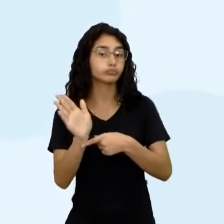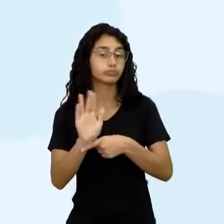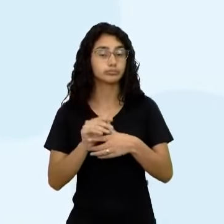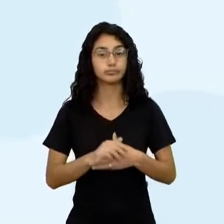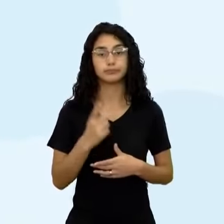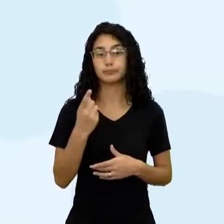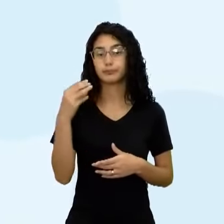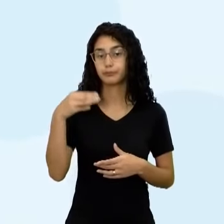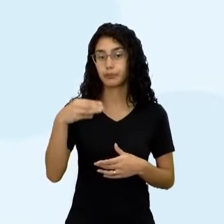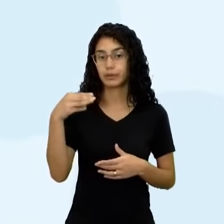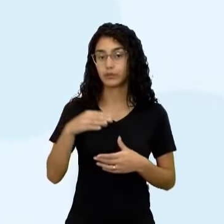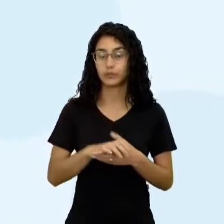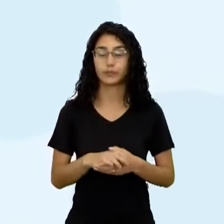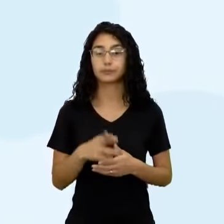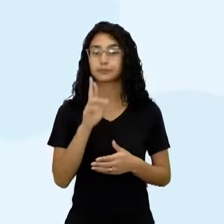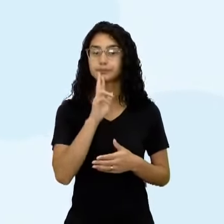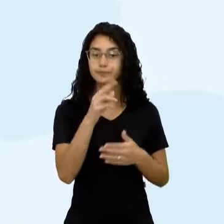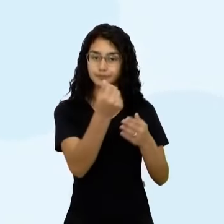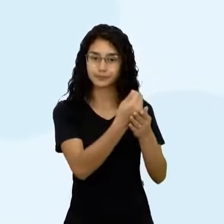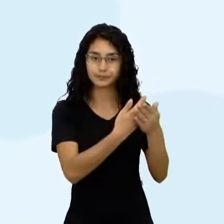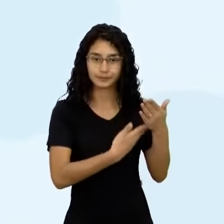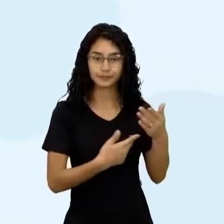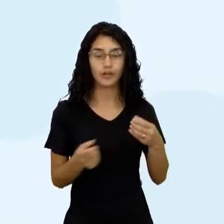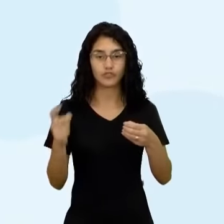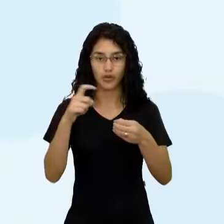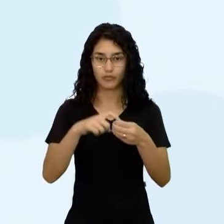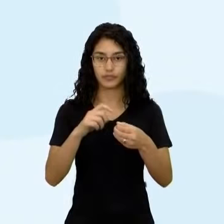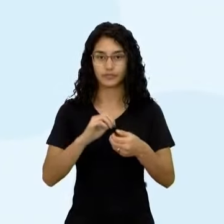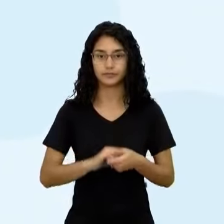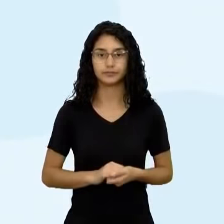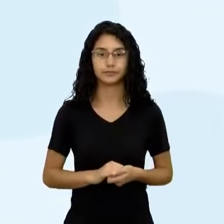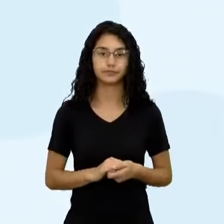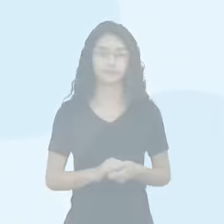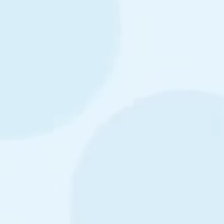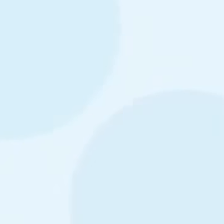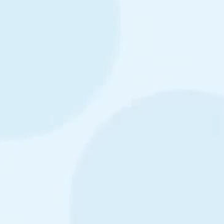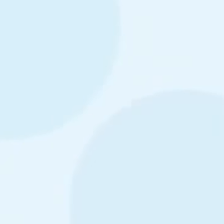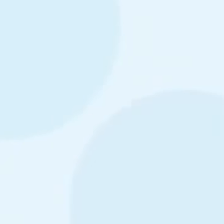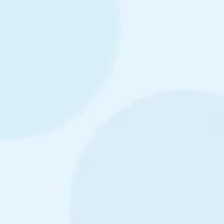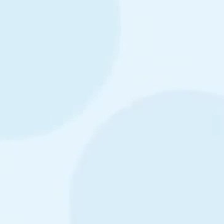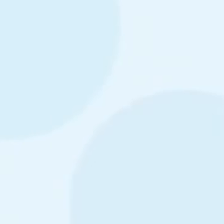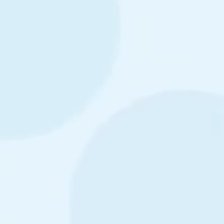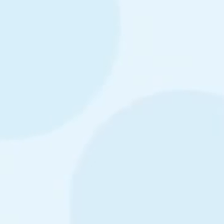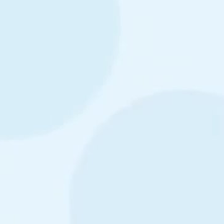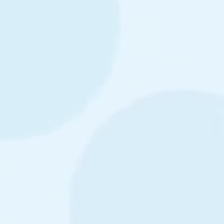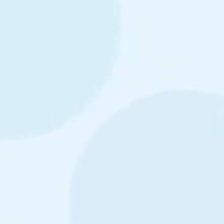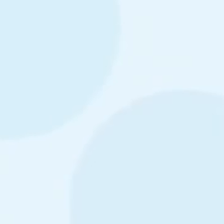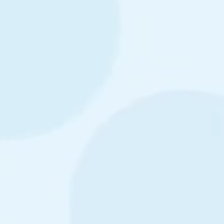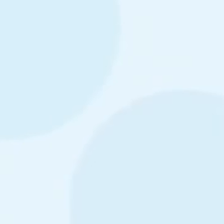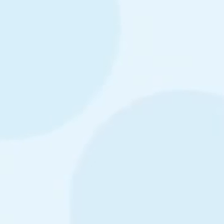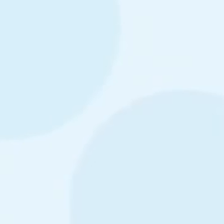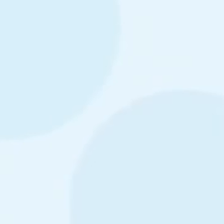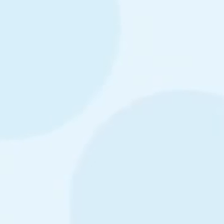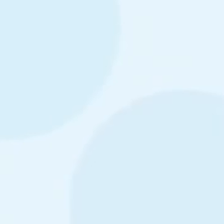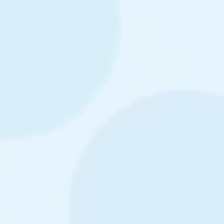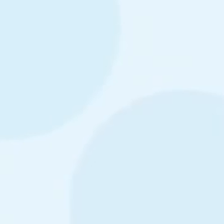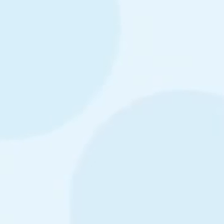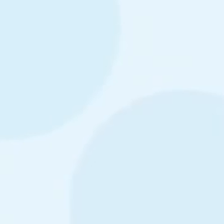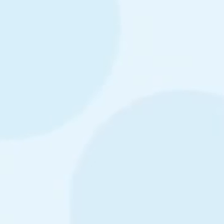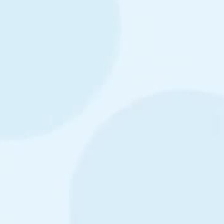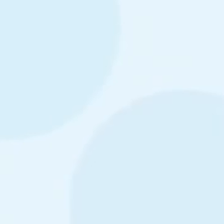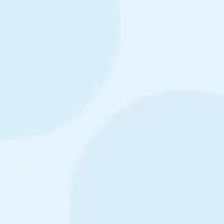aí um minuto para mandar a resposta no chat a gente já volta E aí